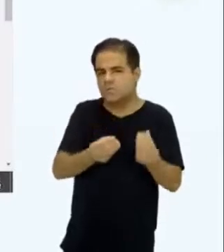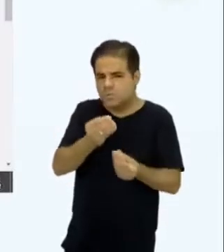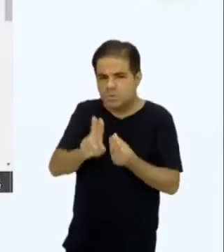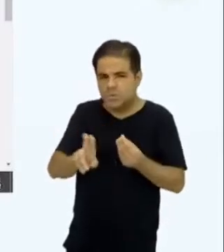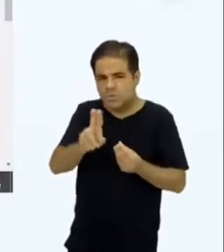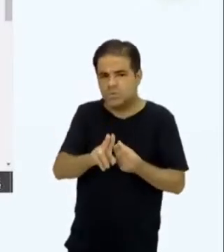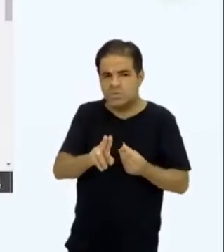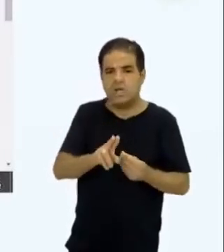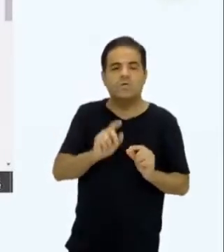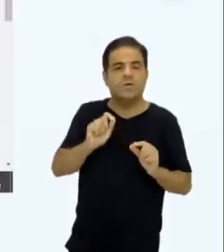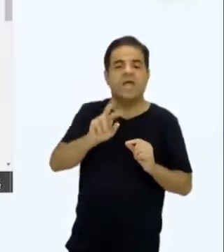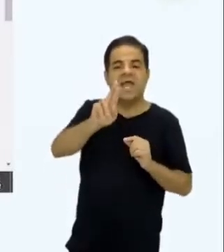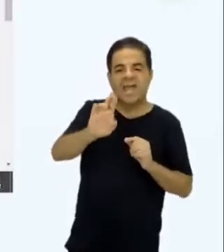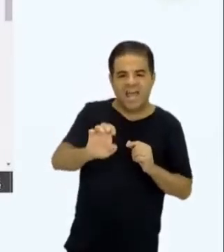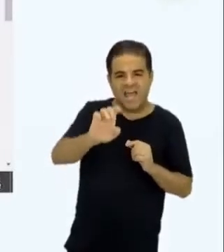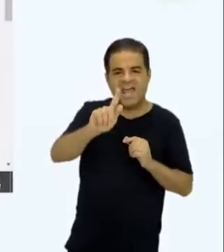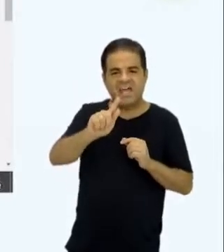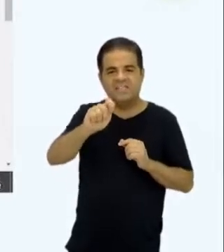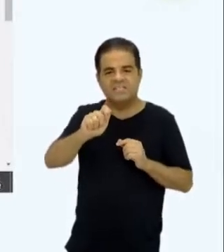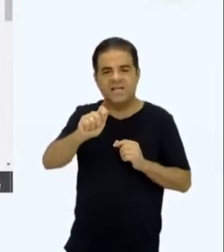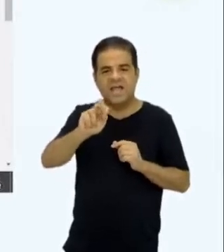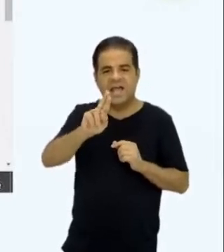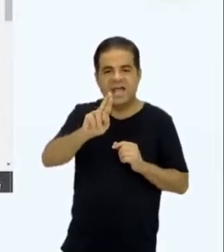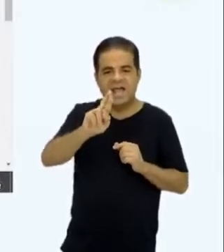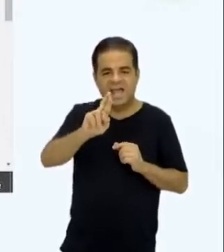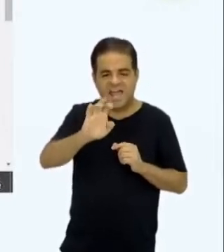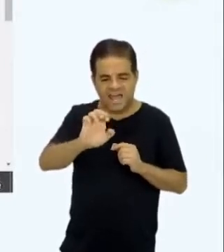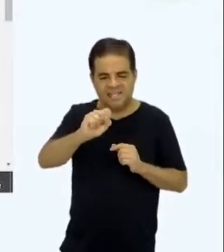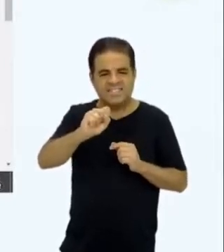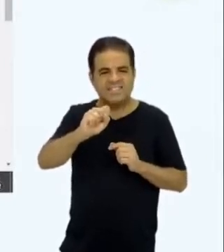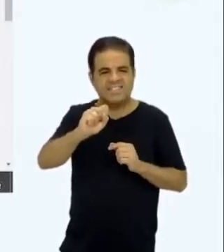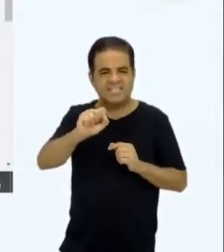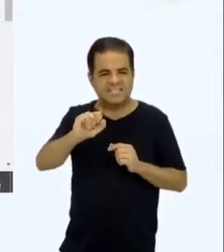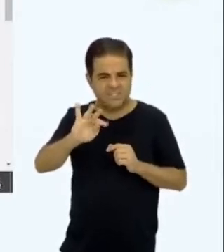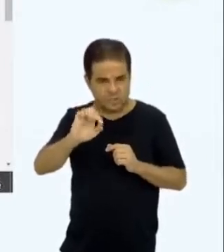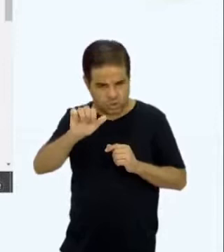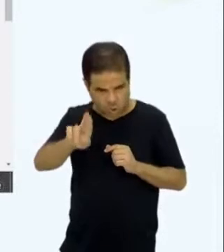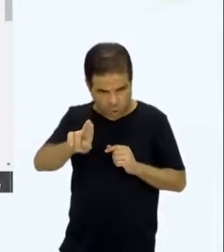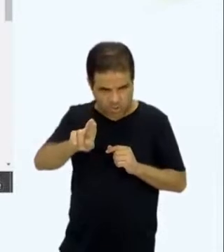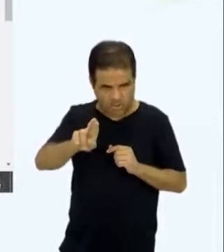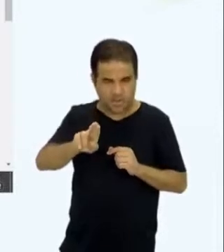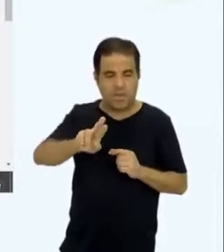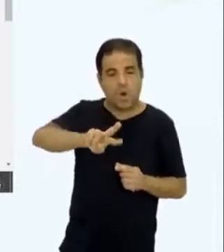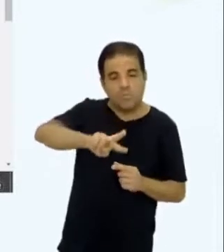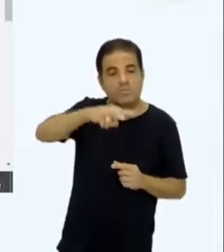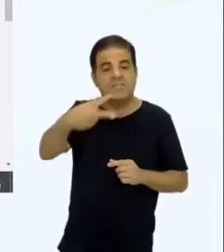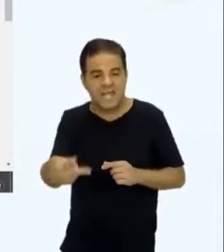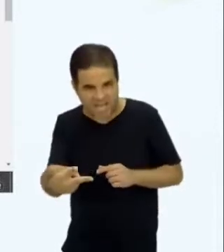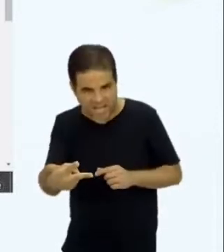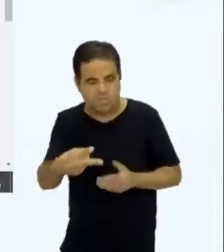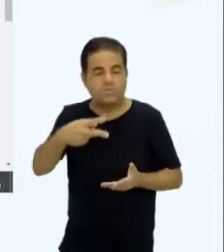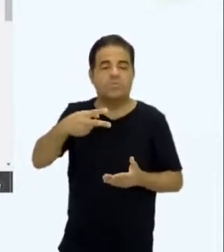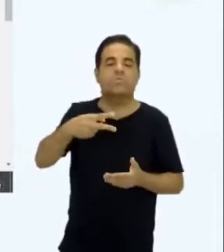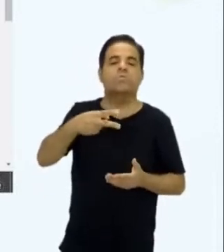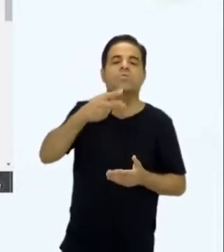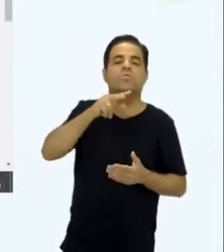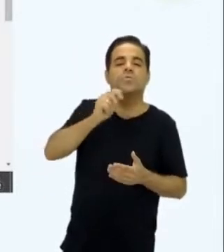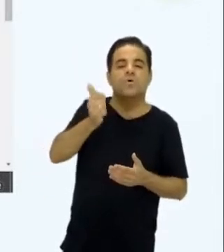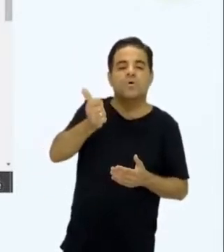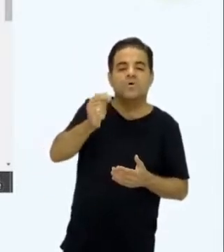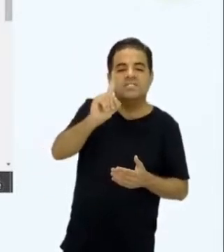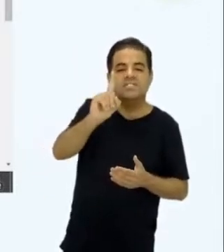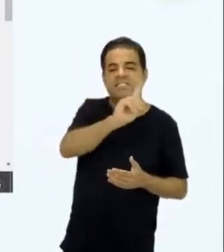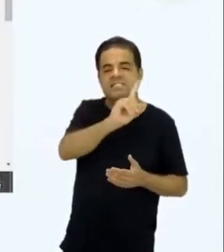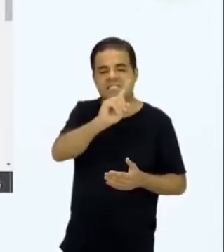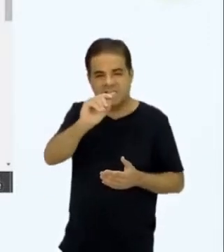do resistor, sempre alterando a sua resistência para 100 ohms. Então, nós colocamos aqui 100